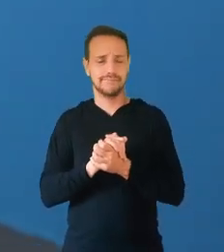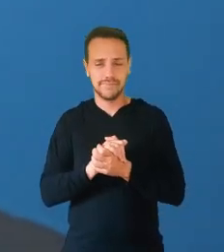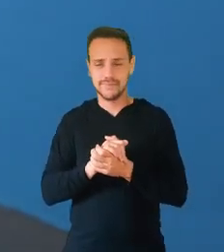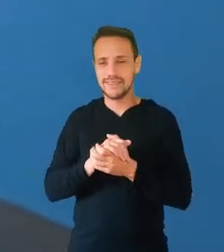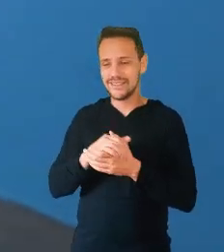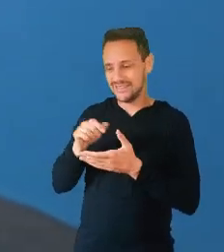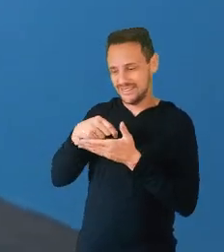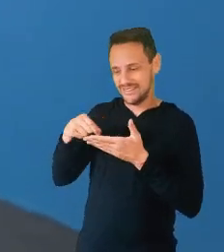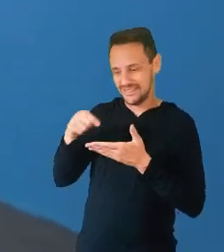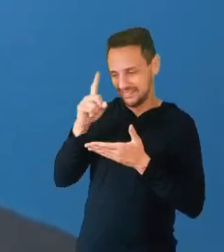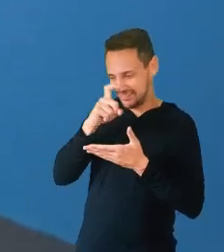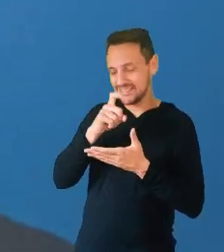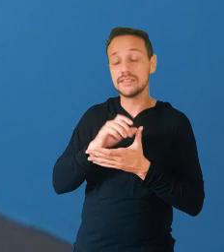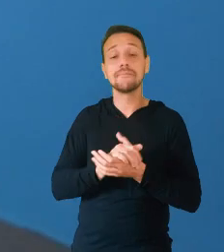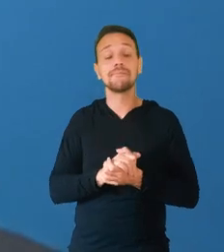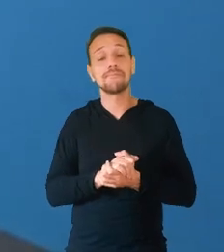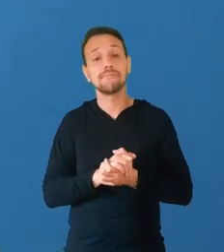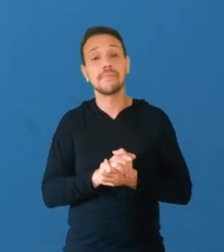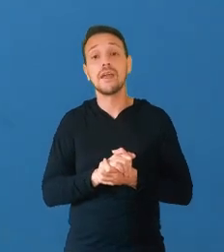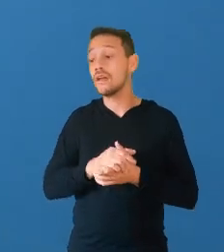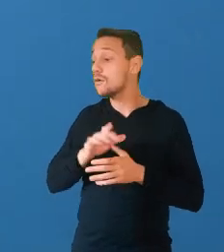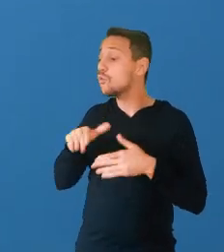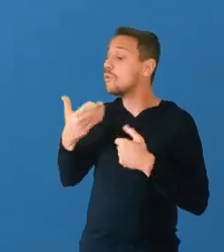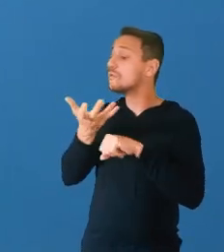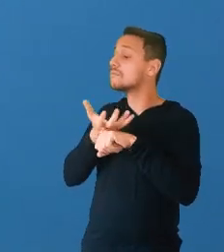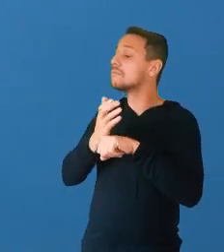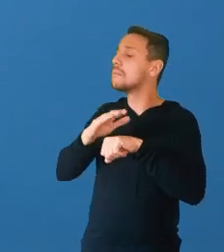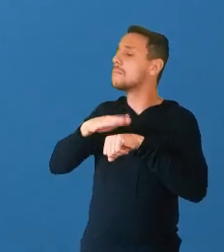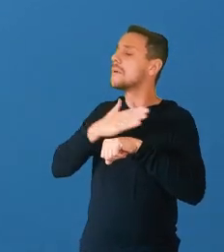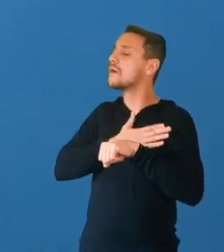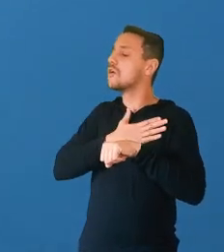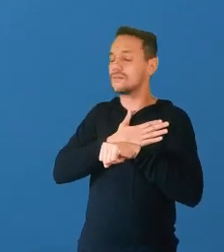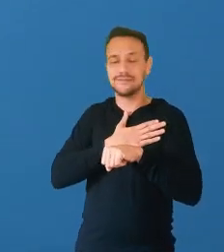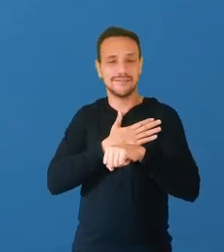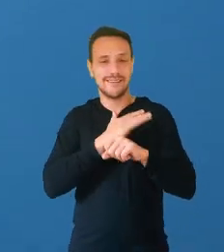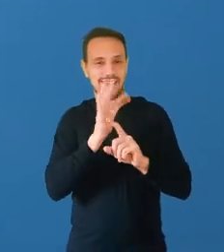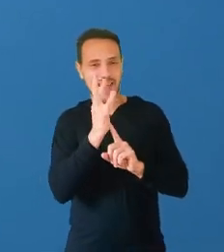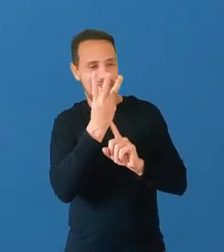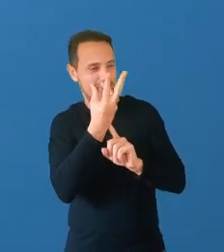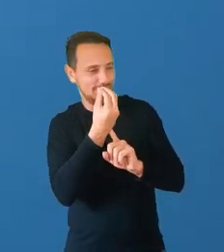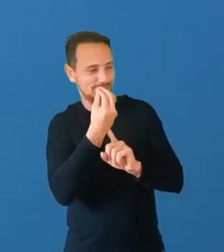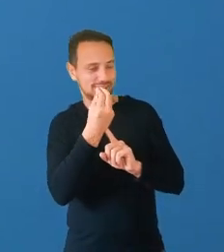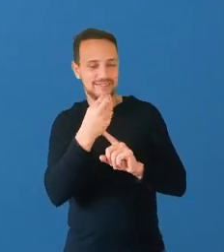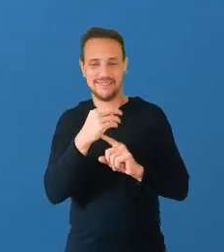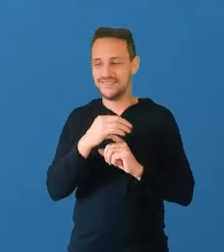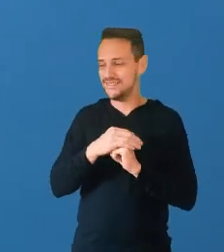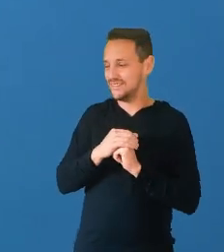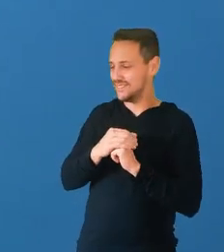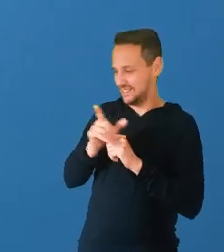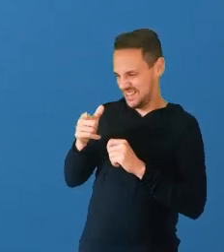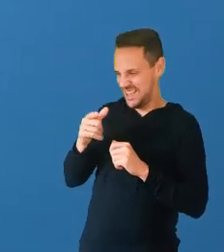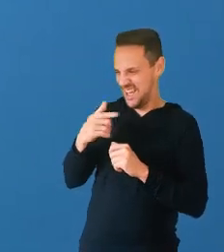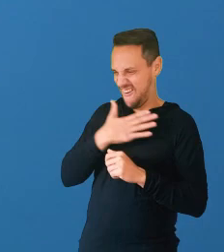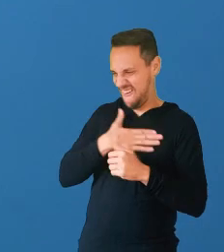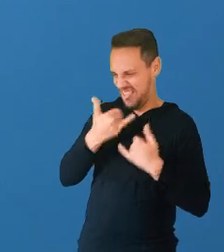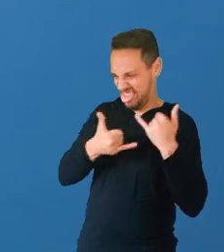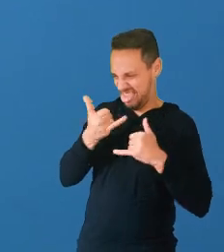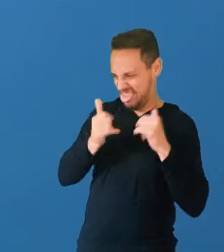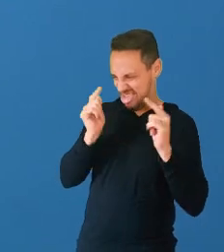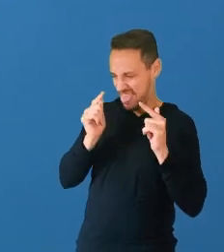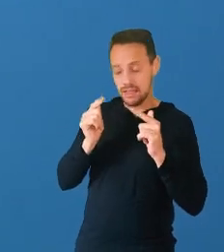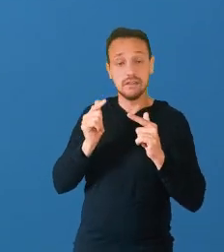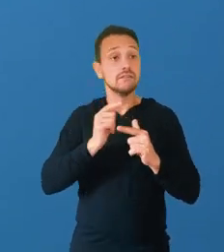Uhum. Mas qual matéria que você gosta mais? Artes. Artes? Gosta de fazer arte, então?